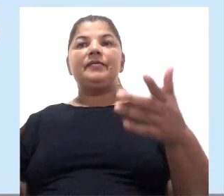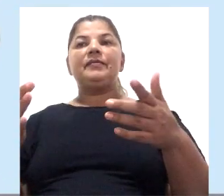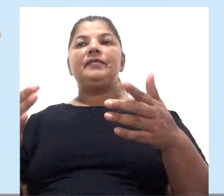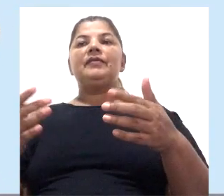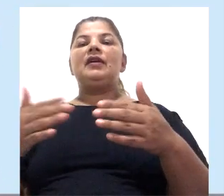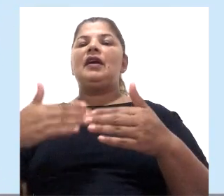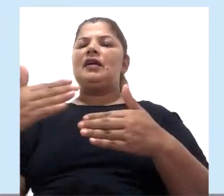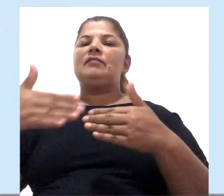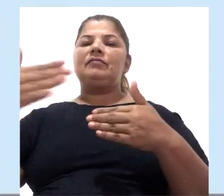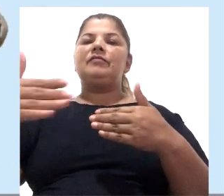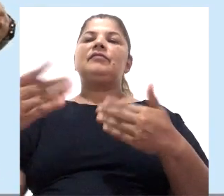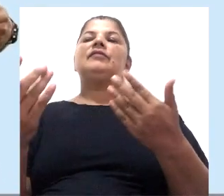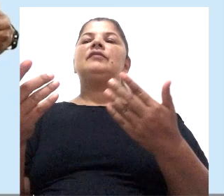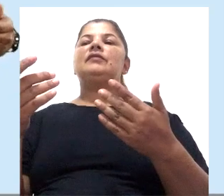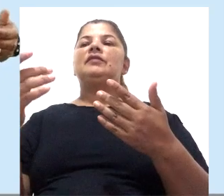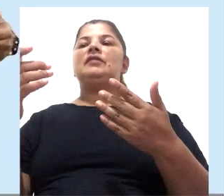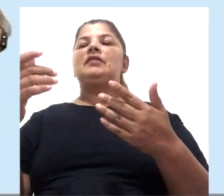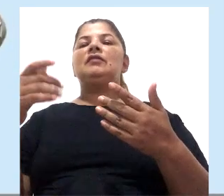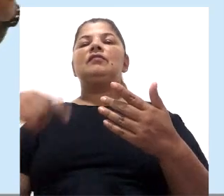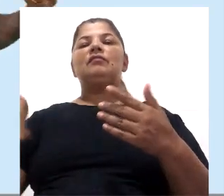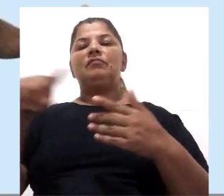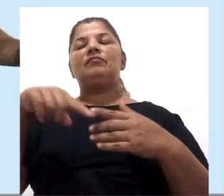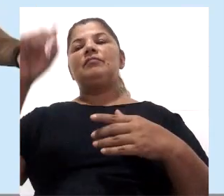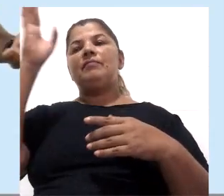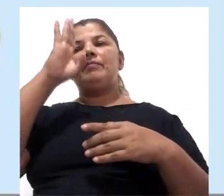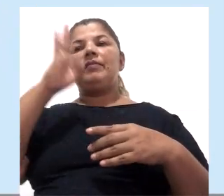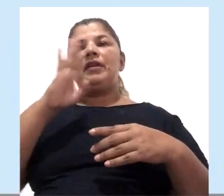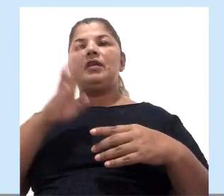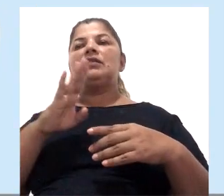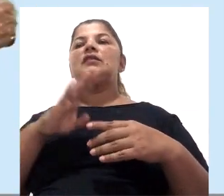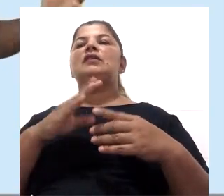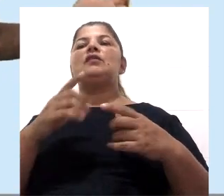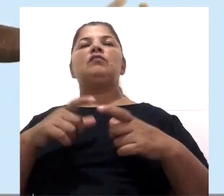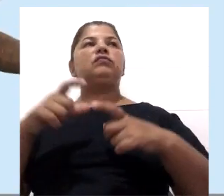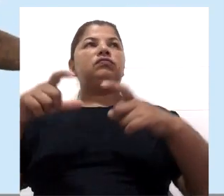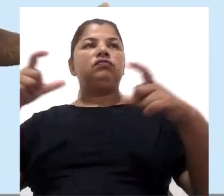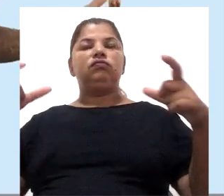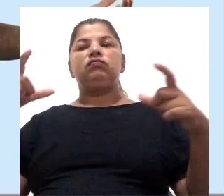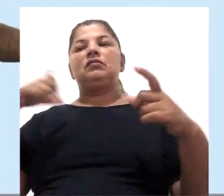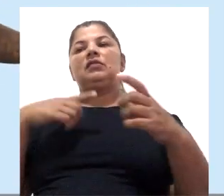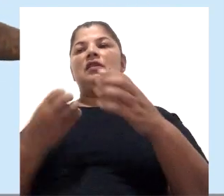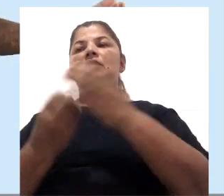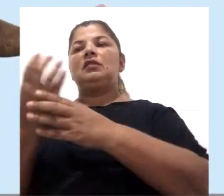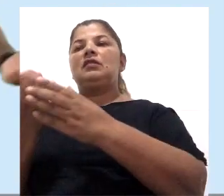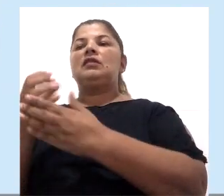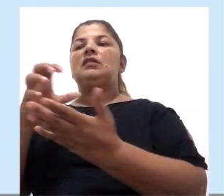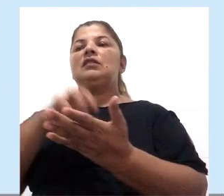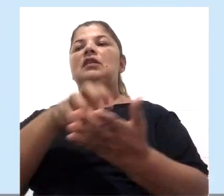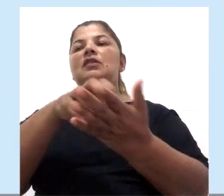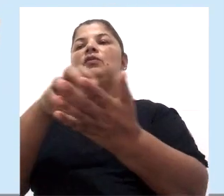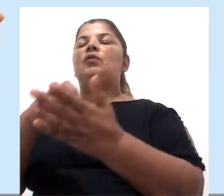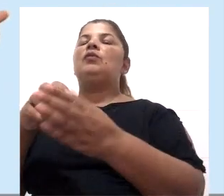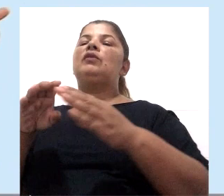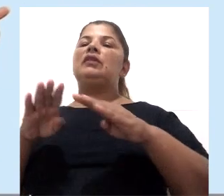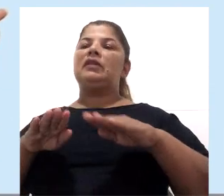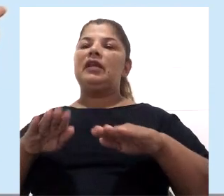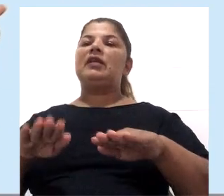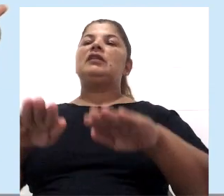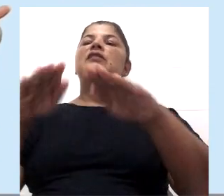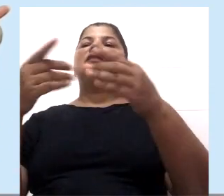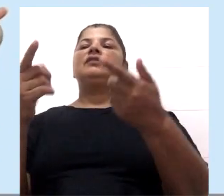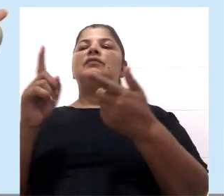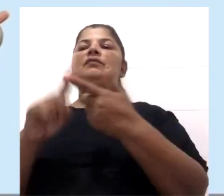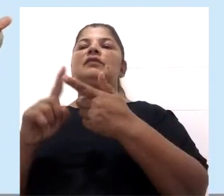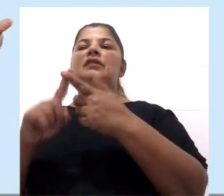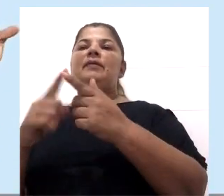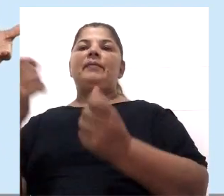vai ver que ao longo da formação do território brasileiro, isso vem ocorrendo em vários setores. A gente citou aí o setor têxtil,